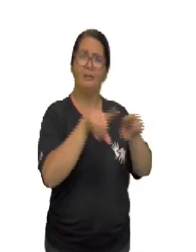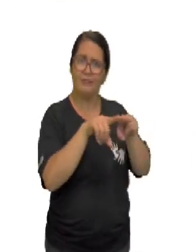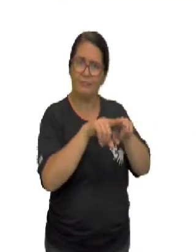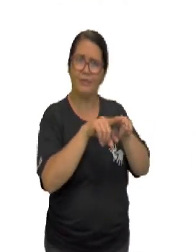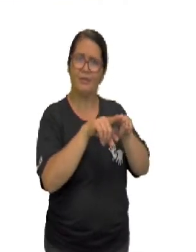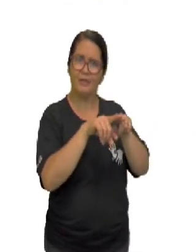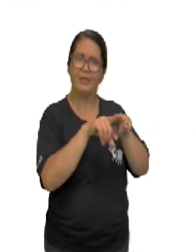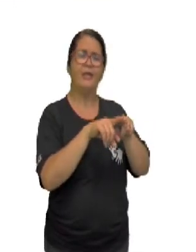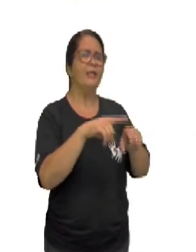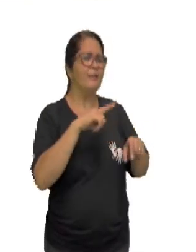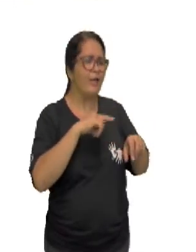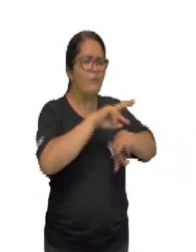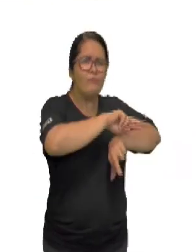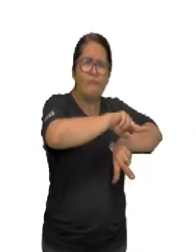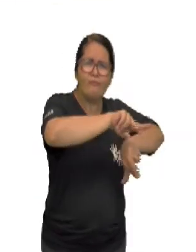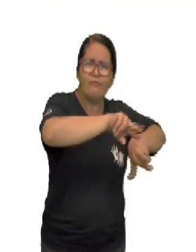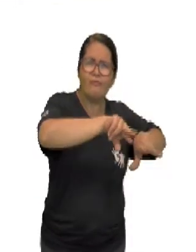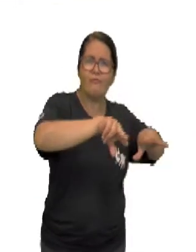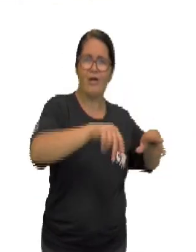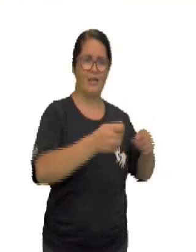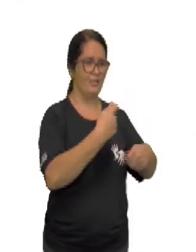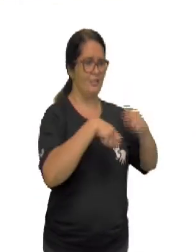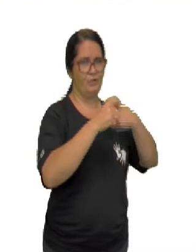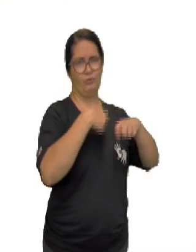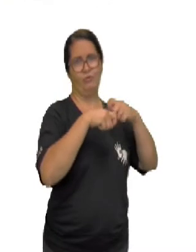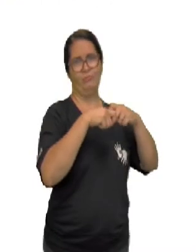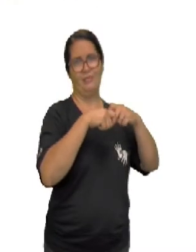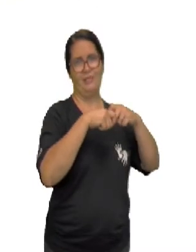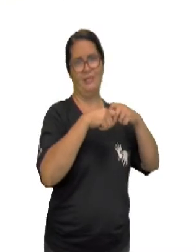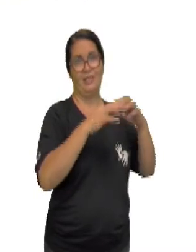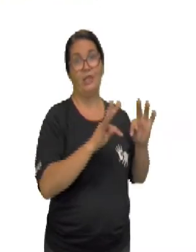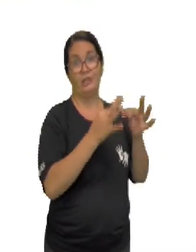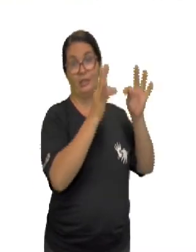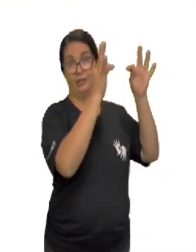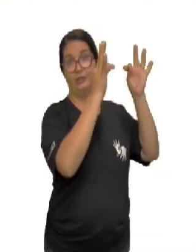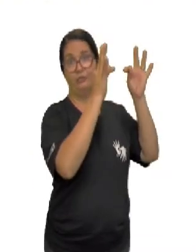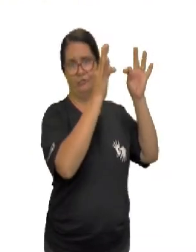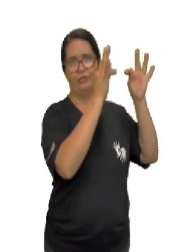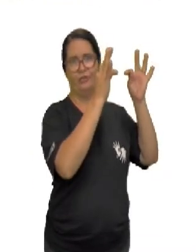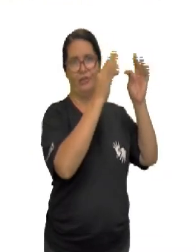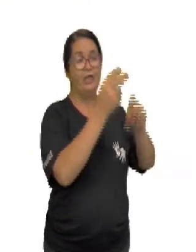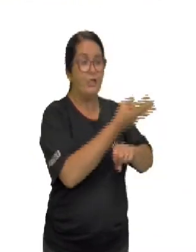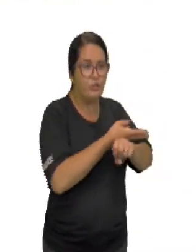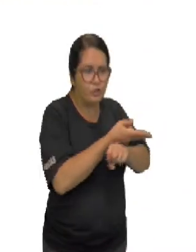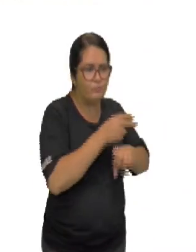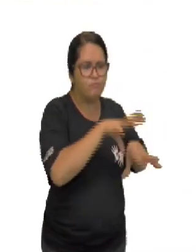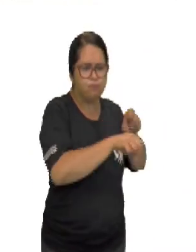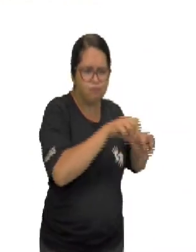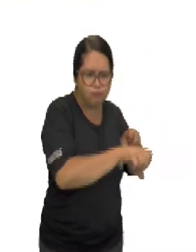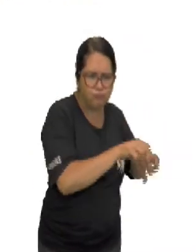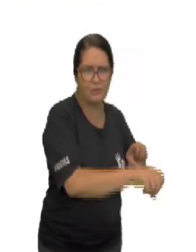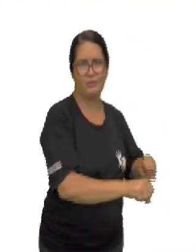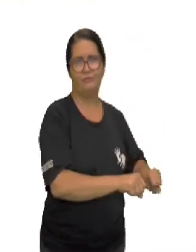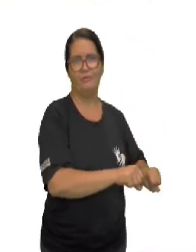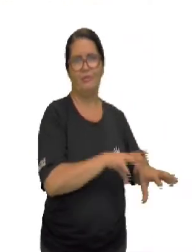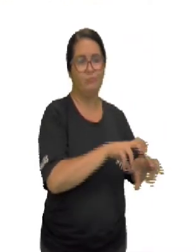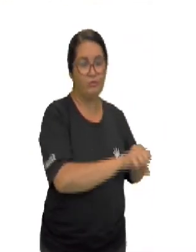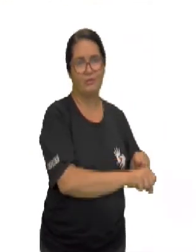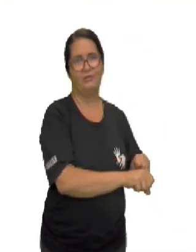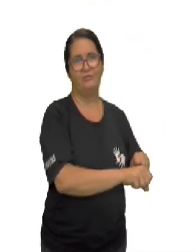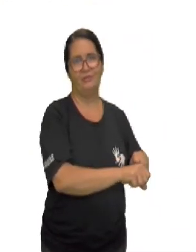agropecuária moderna e altamente produtiva. É interessante que é um país de clima